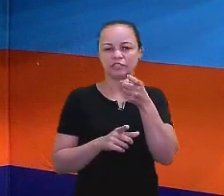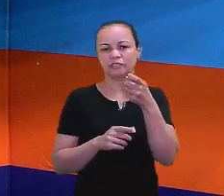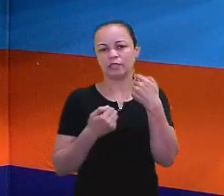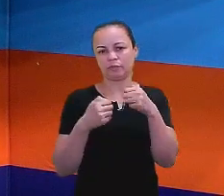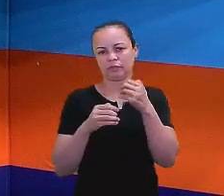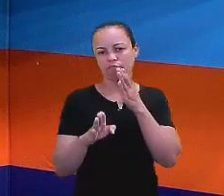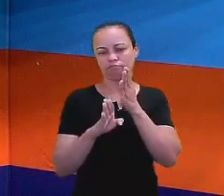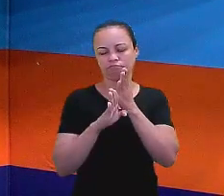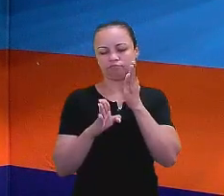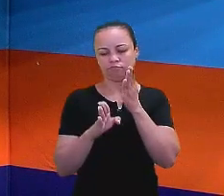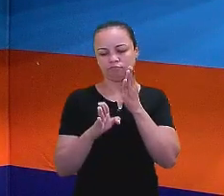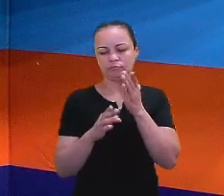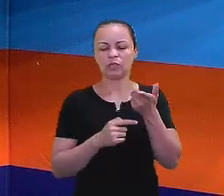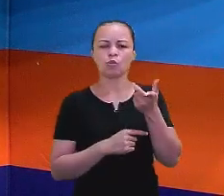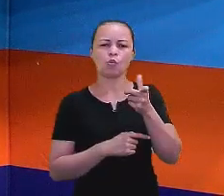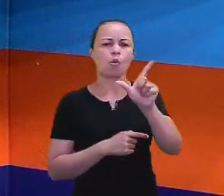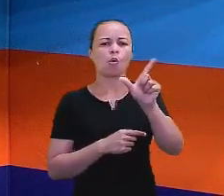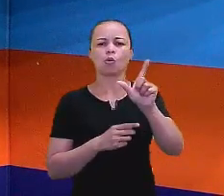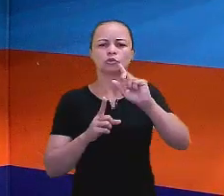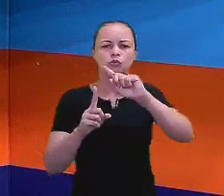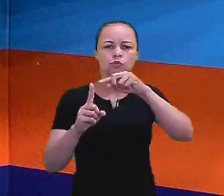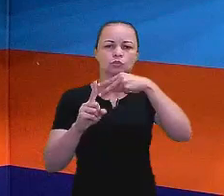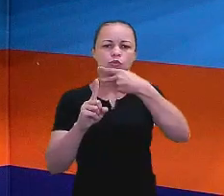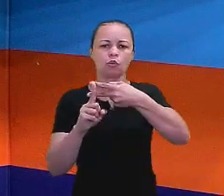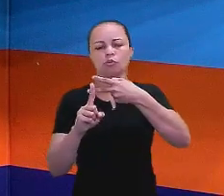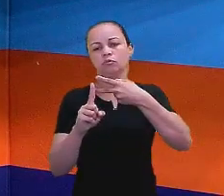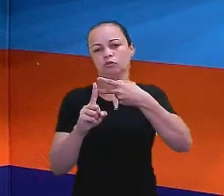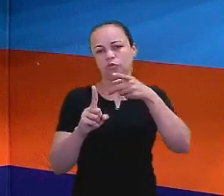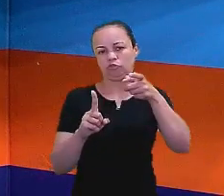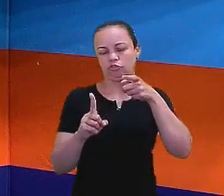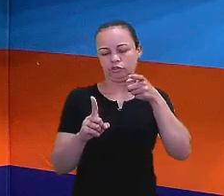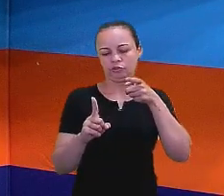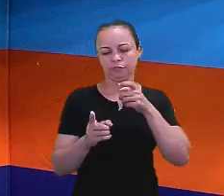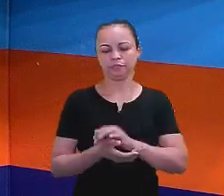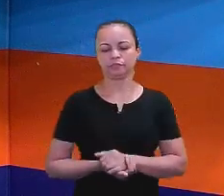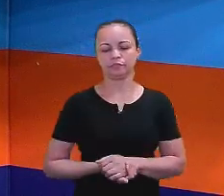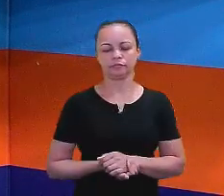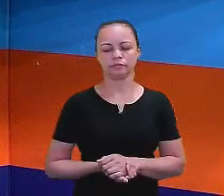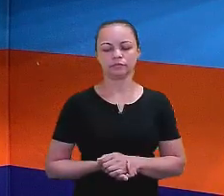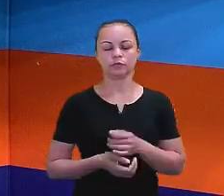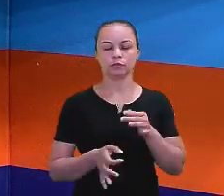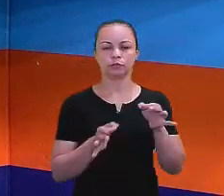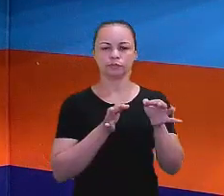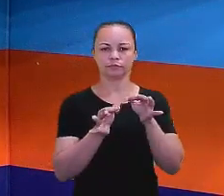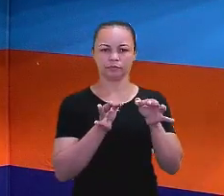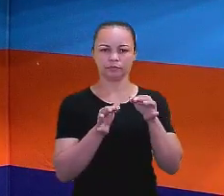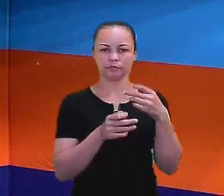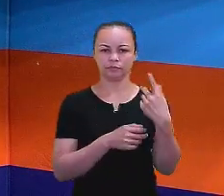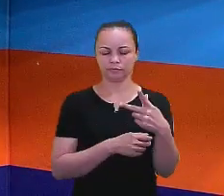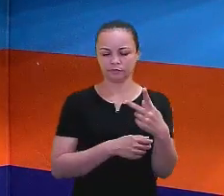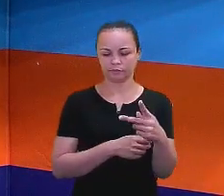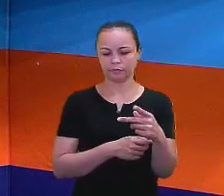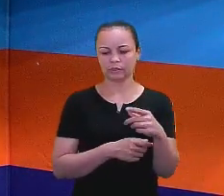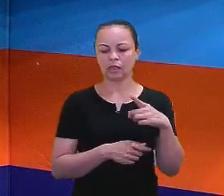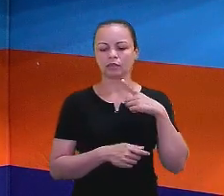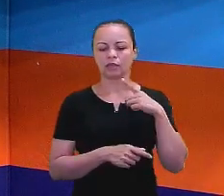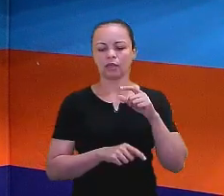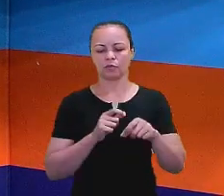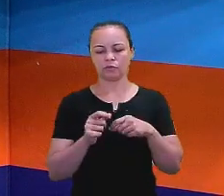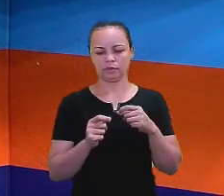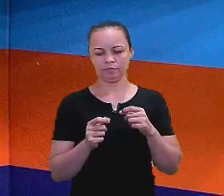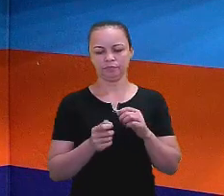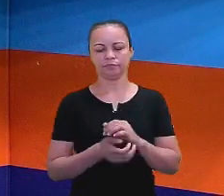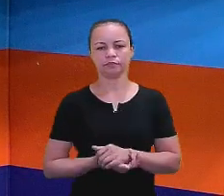dobro desse ângulo desconhecido, o dobro de x. Então, organizando isso aqui, o que é que a gente tem? Um ângulo